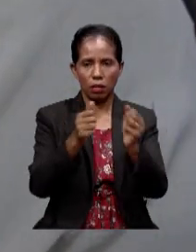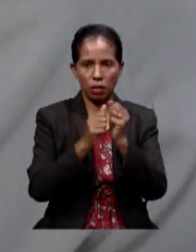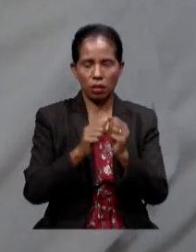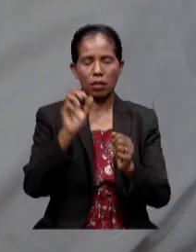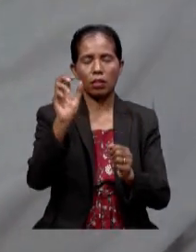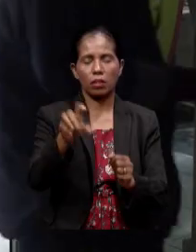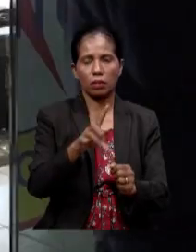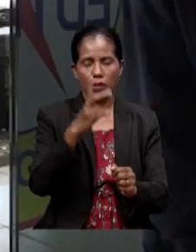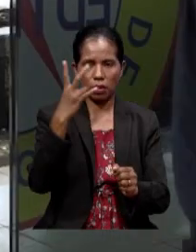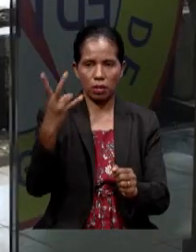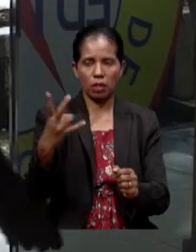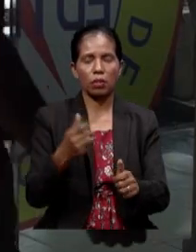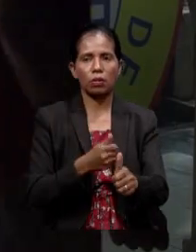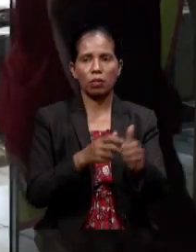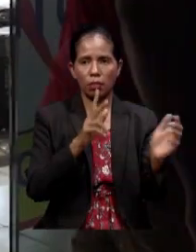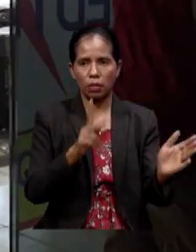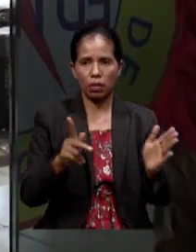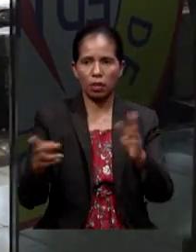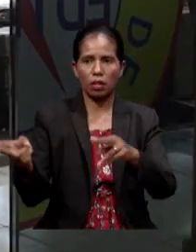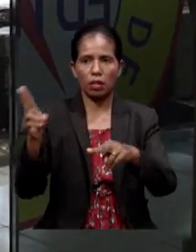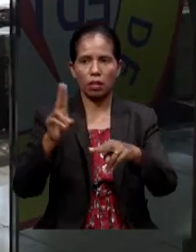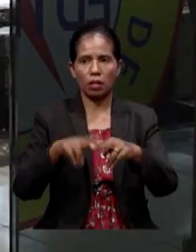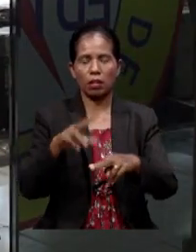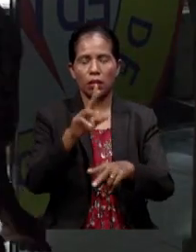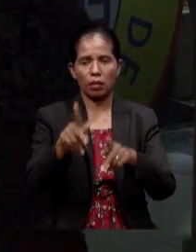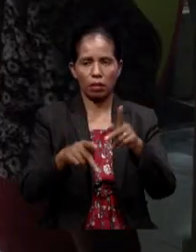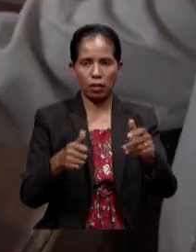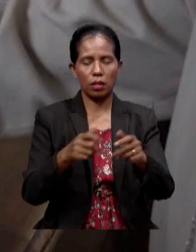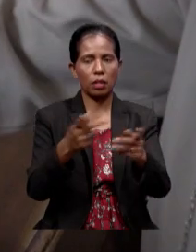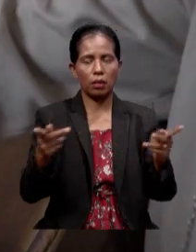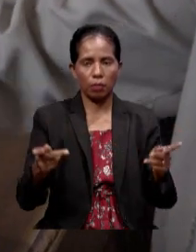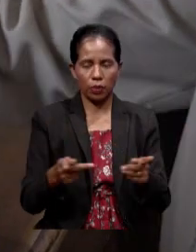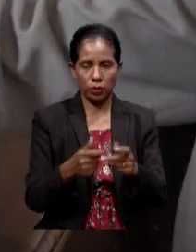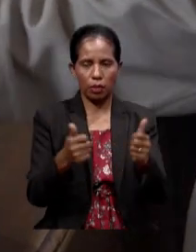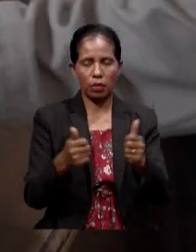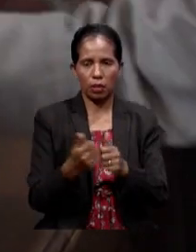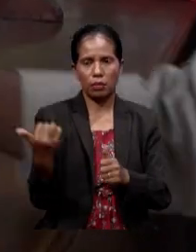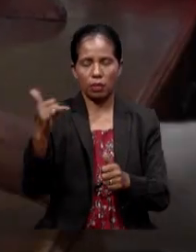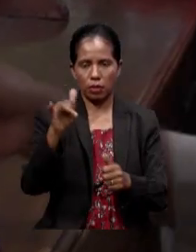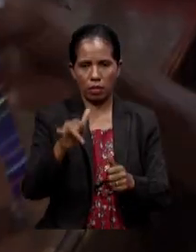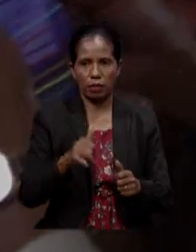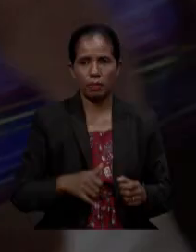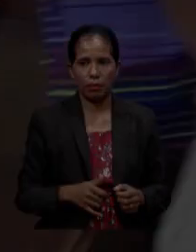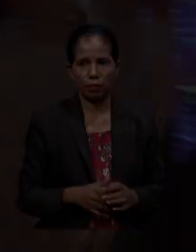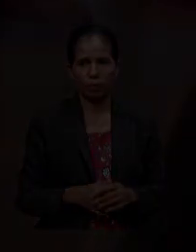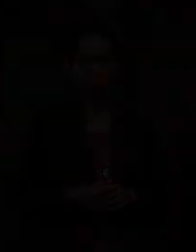sanulu resin hitu no tuir plano se aumenta tan agensia i aposto sira. Madalena da Cruz, Jacinto Fuca, ZMN.